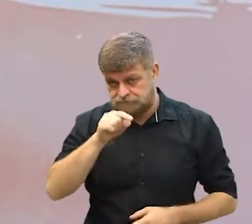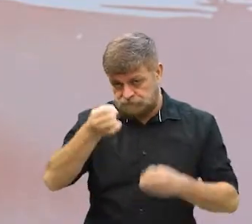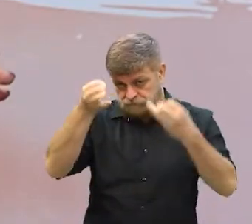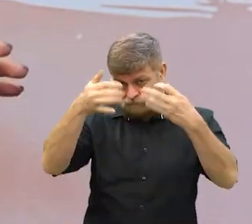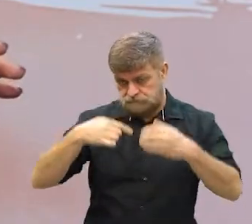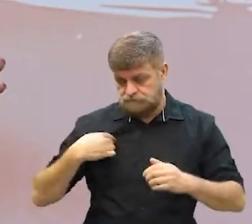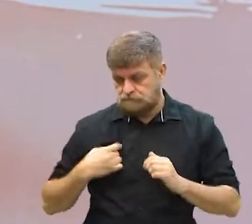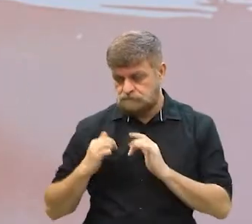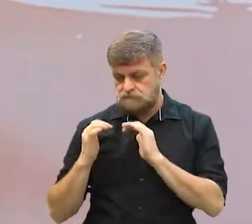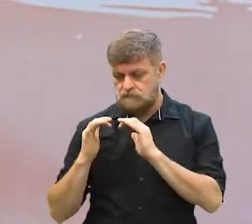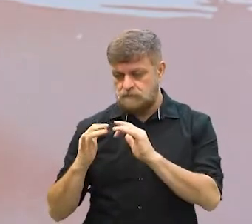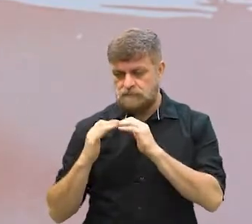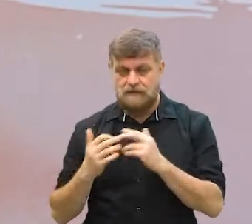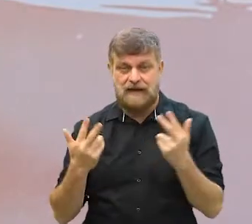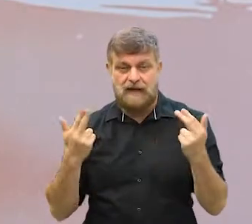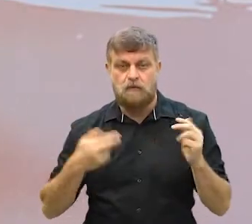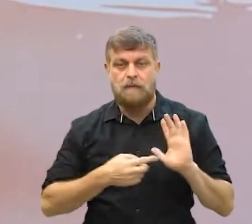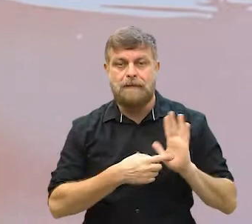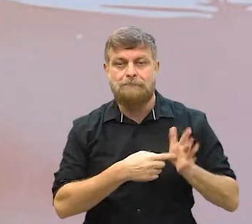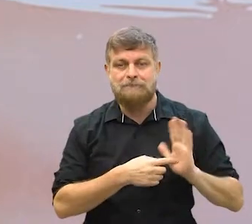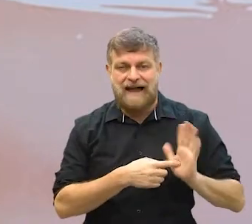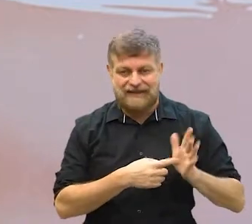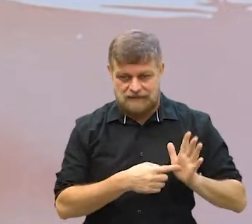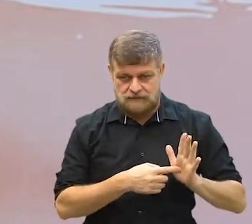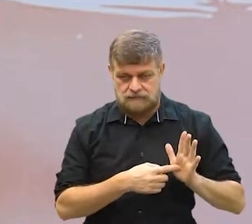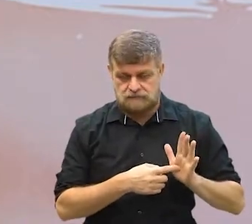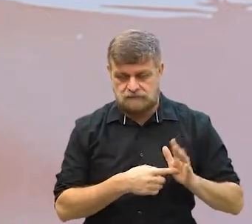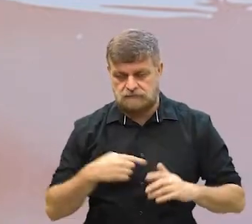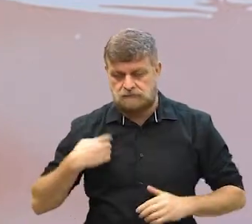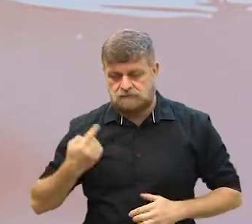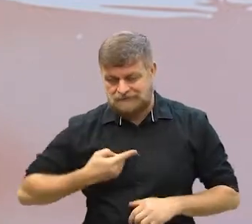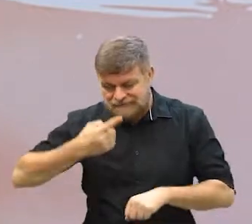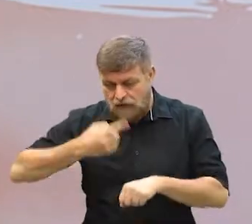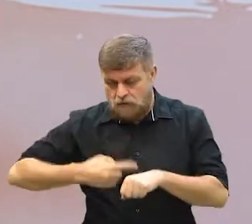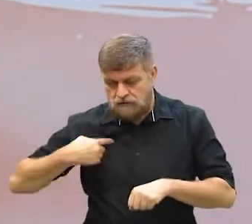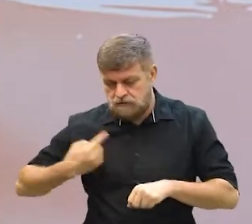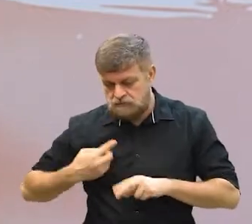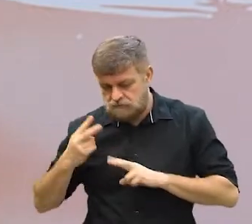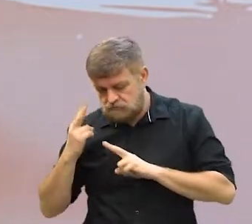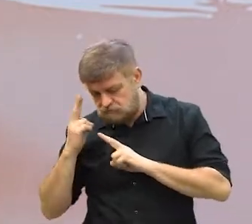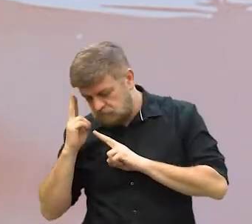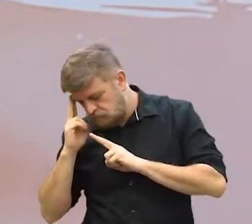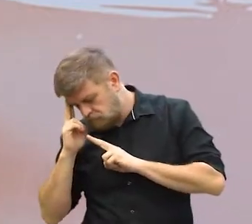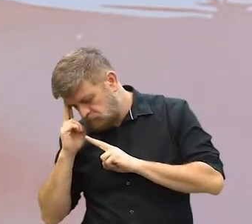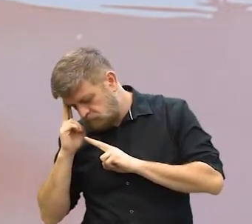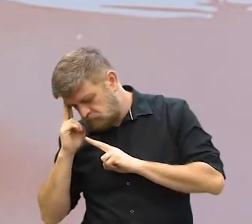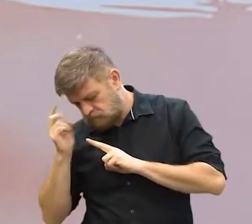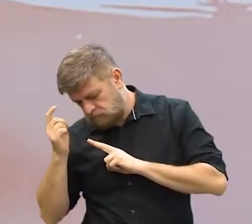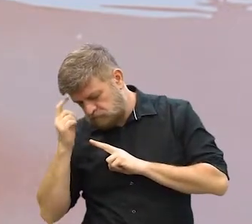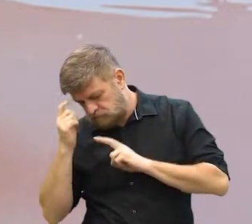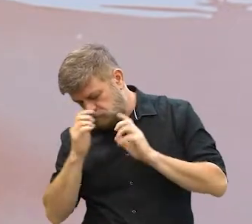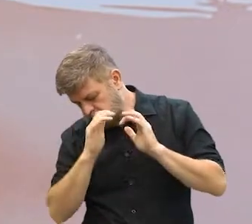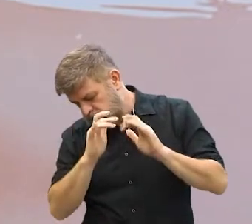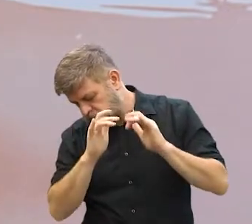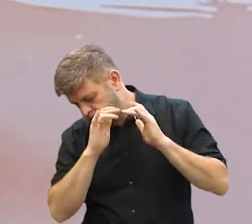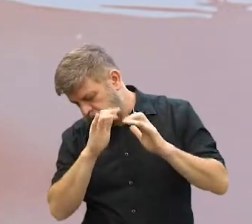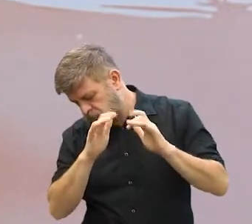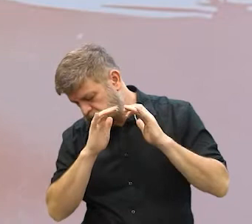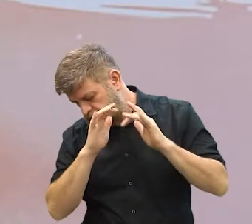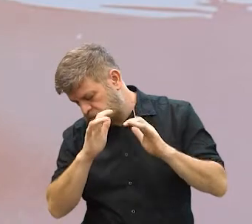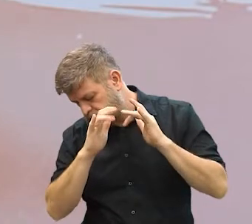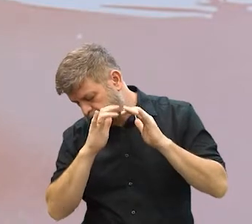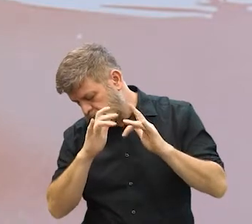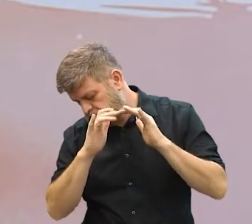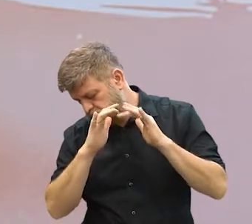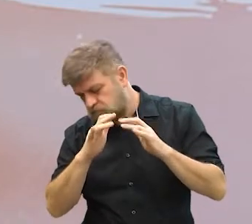aí que o nosso cérebro é como uma máquina, né? Enquanto a gente está dormindo, ele então continua trabalhando, ele não